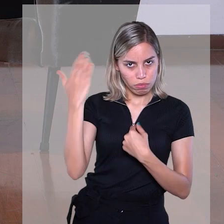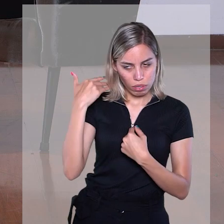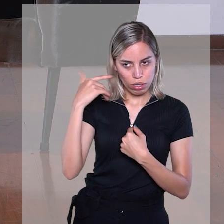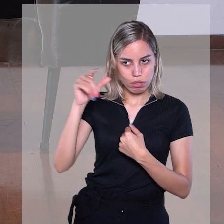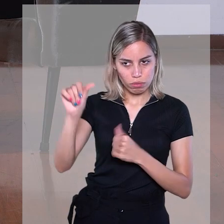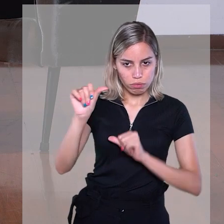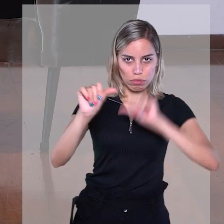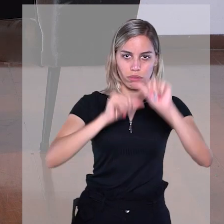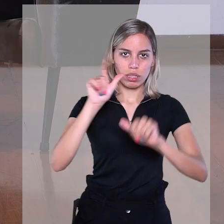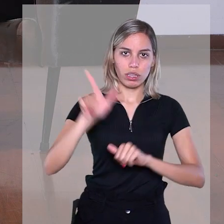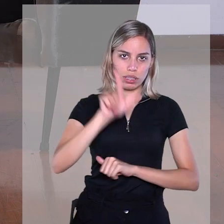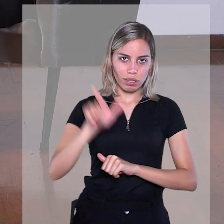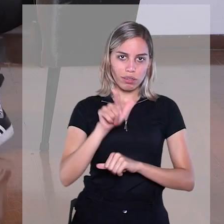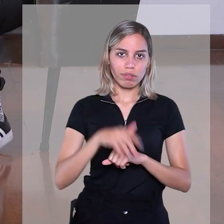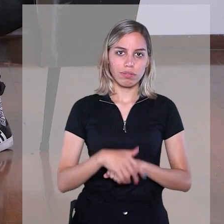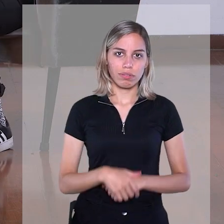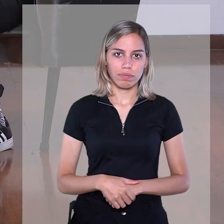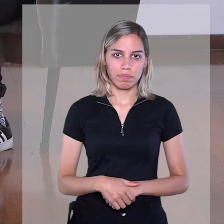Vamos fazer uma leitura para encerrar?